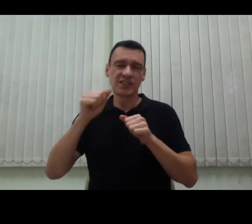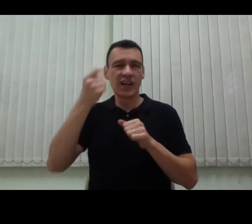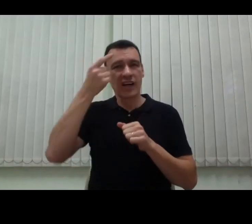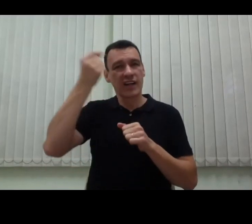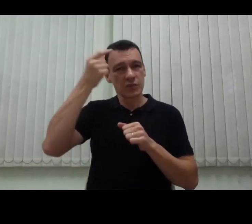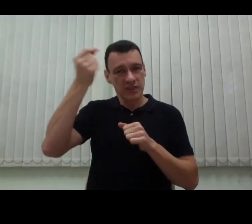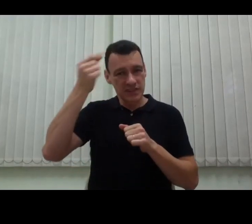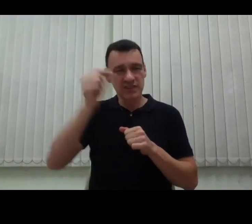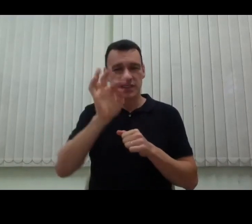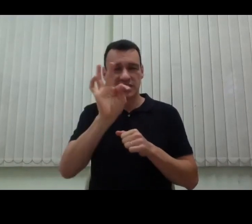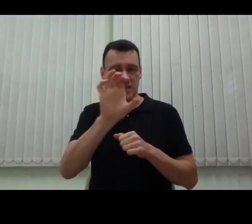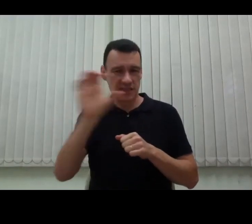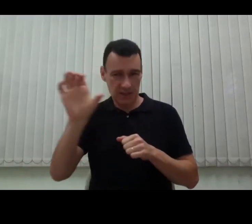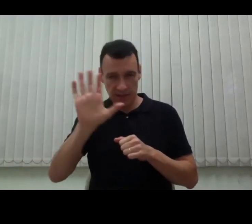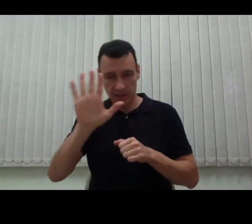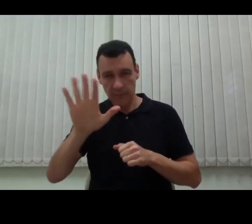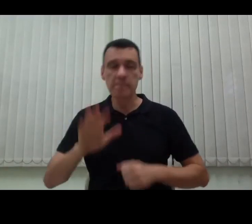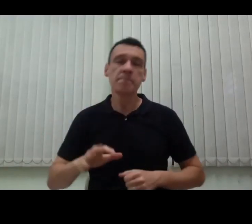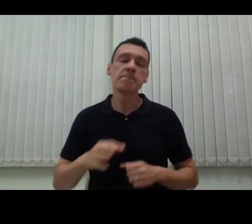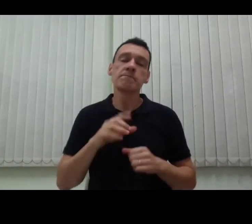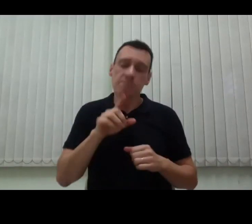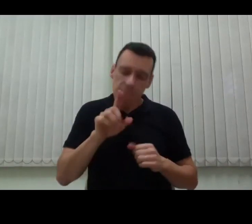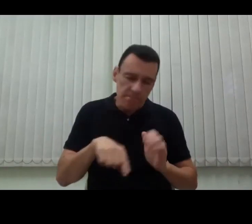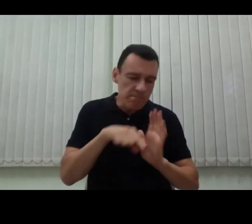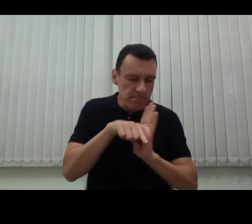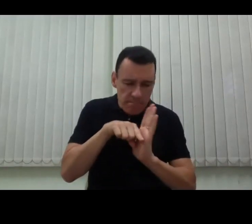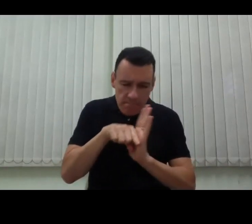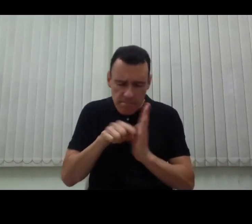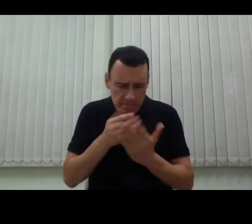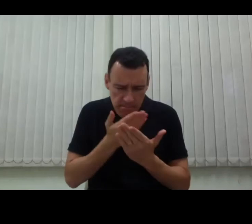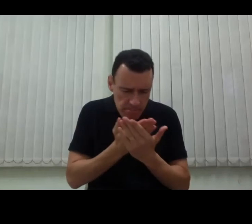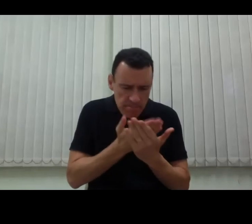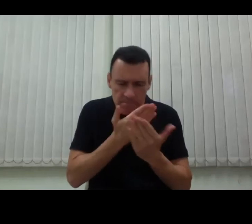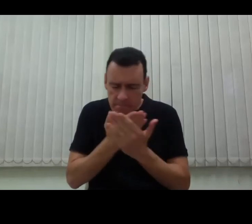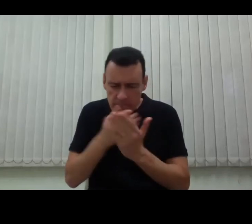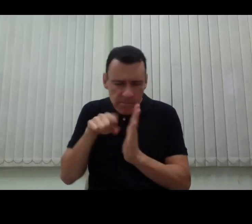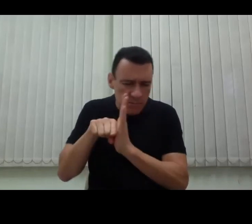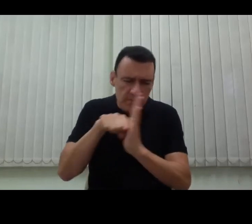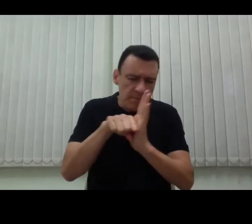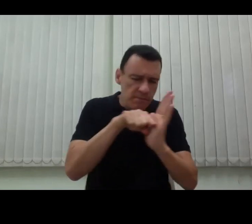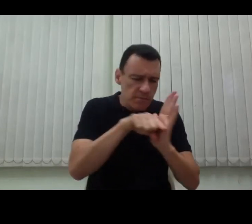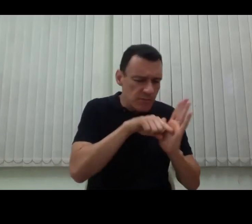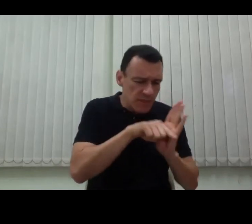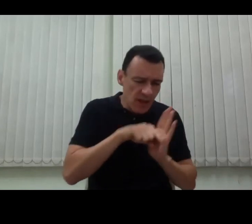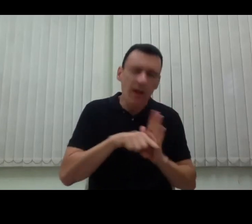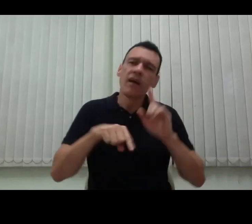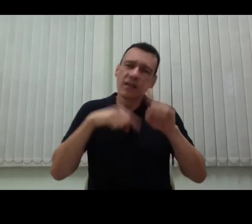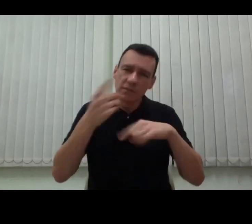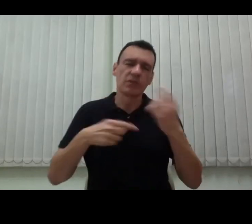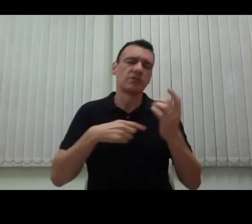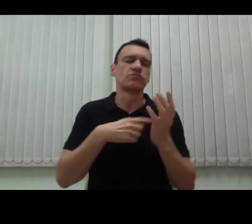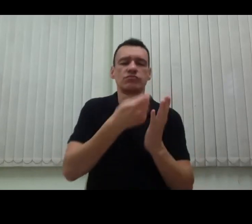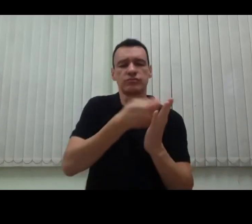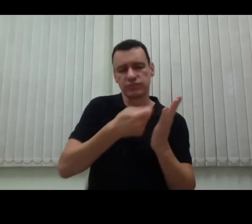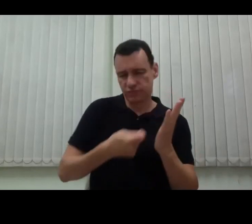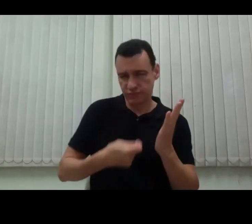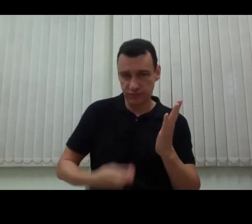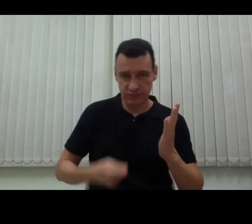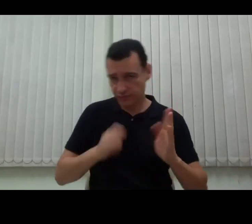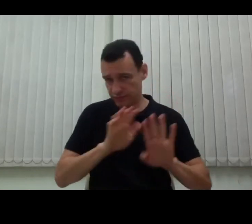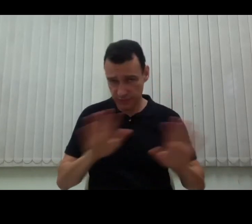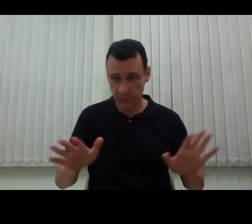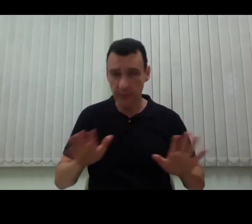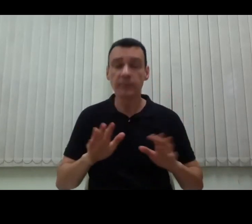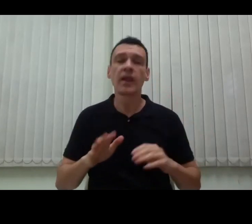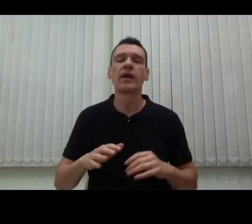tornou também um estudo mais aprofundado, sistematizado na pesquisa de dissertação, né? E aí, o que a gente